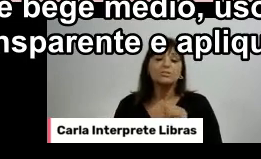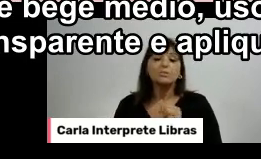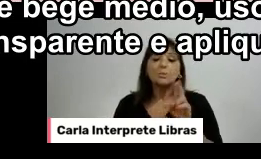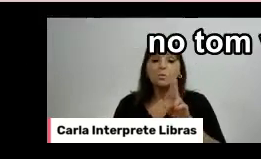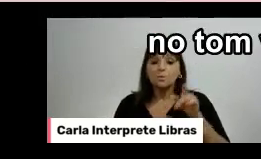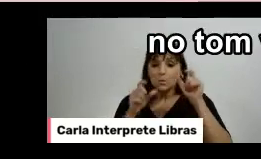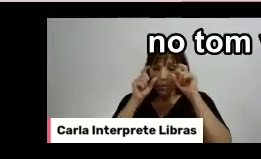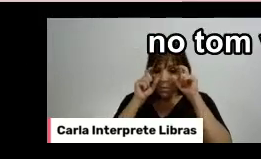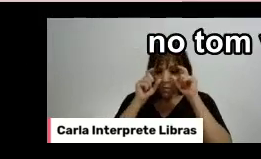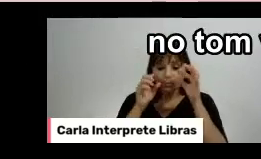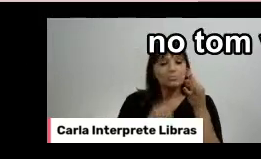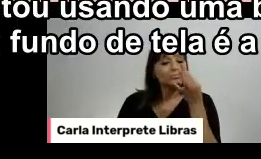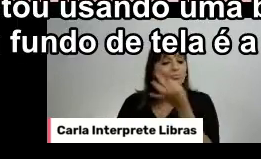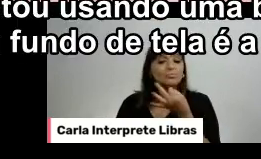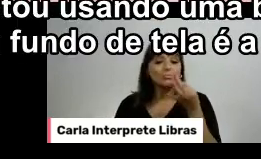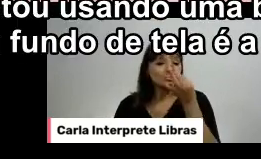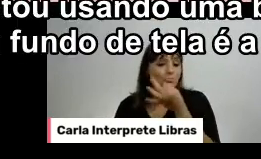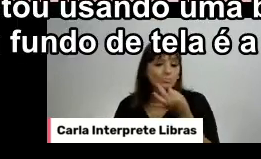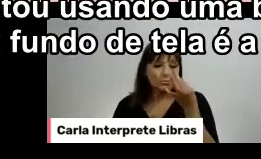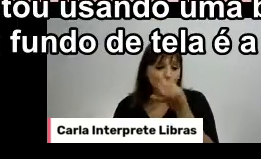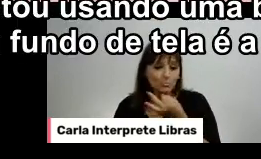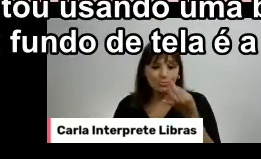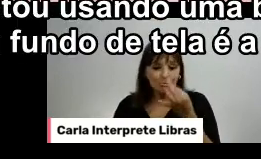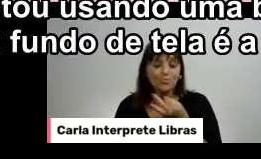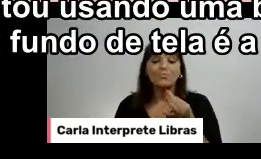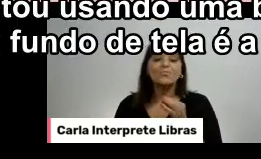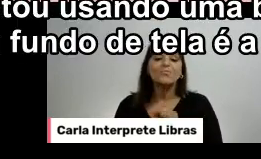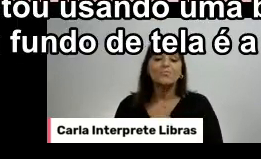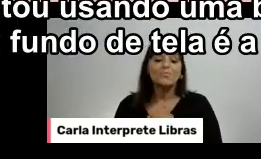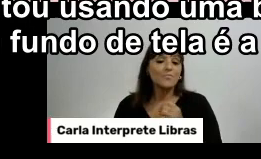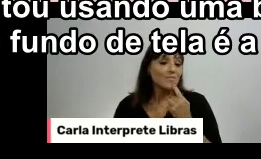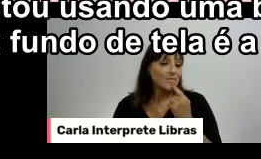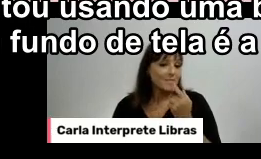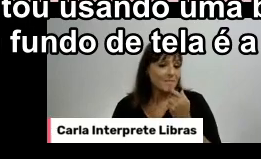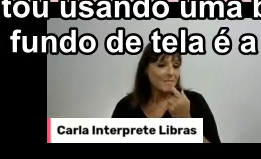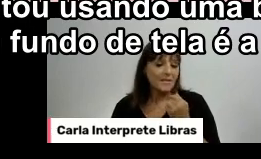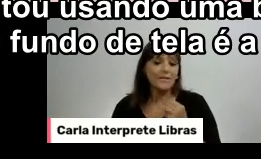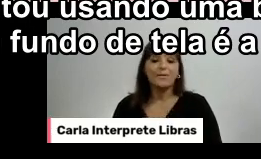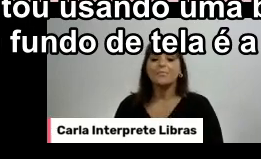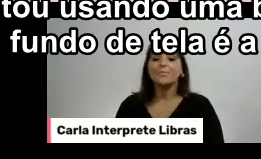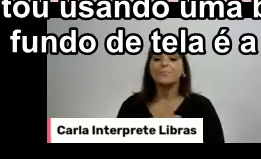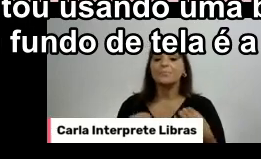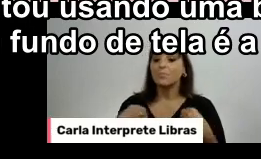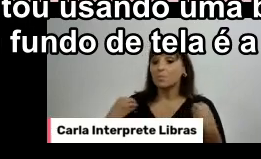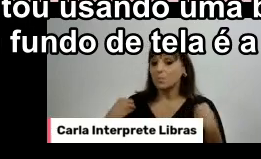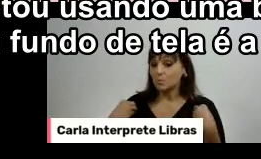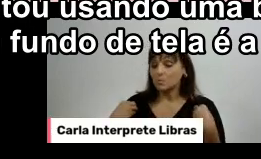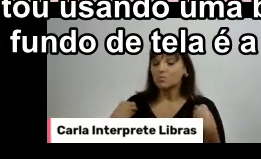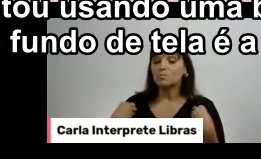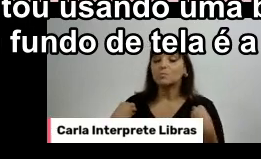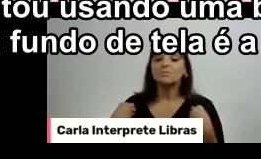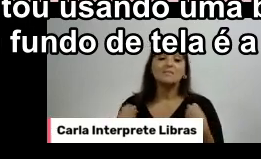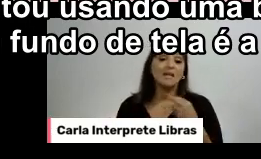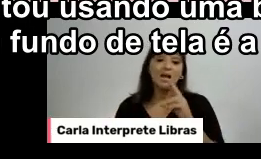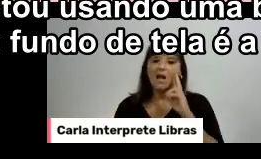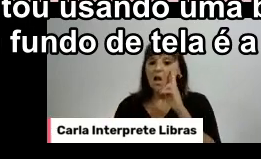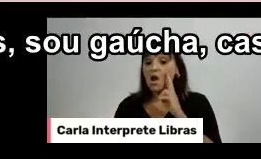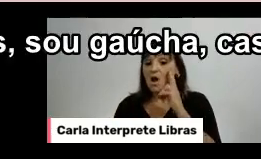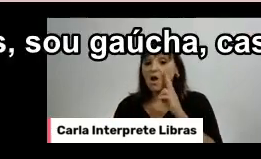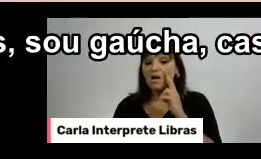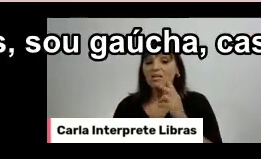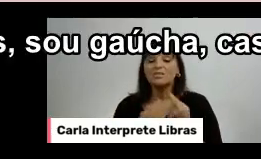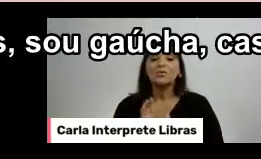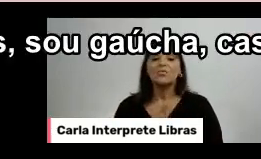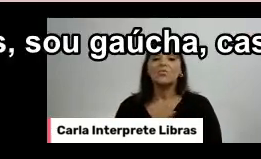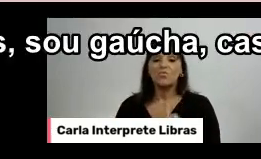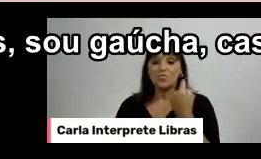batom levezinho no tom vermelho. Estou usando uma blusa no tom de rosa e o meu fundo de tela é a imagem do meu quarto.